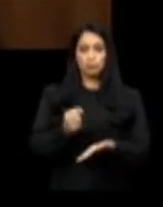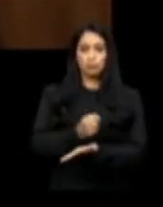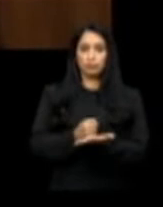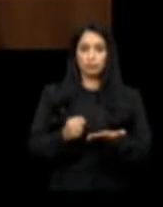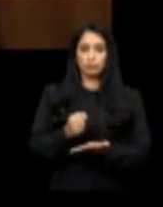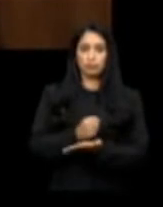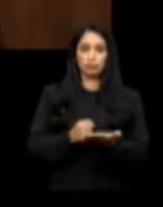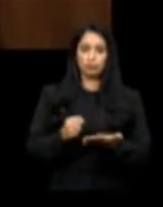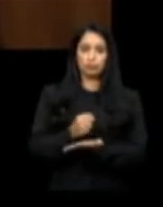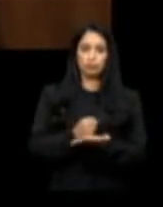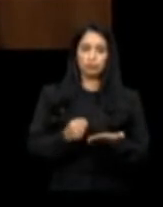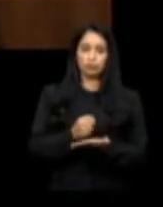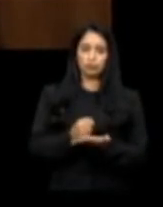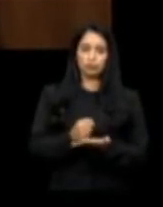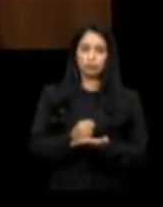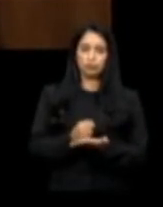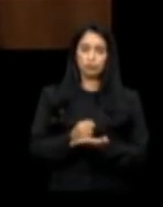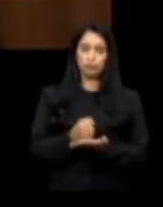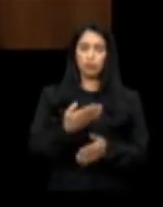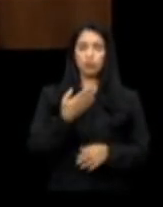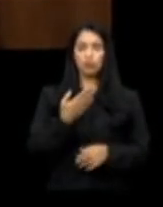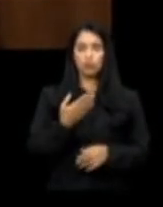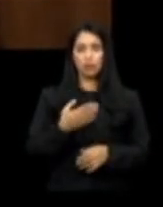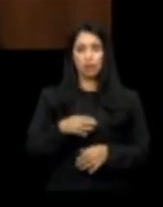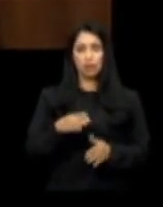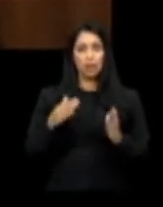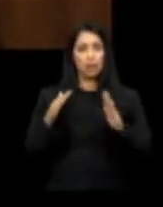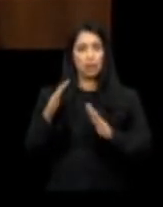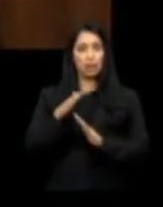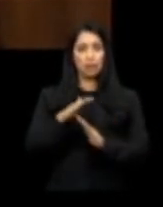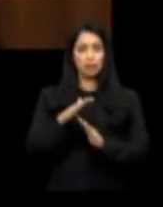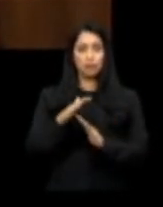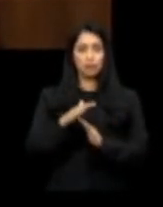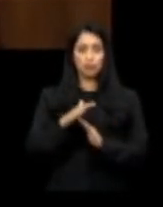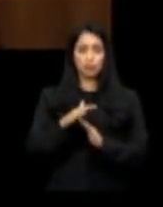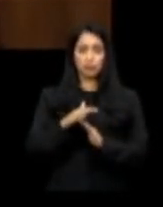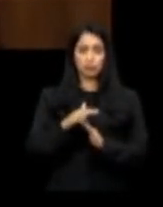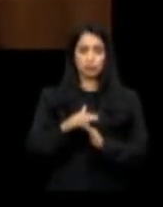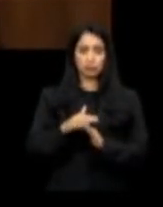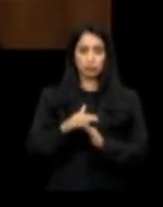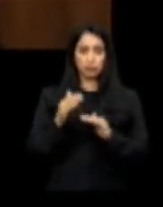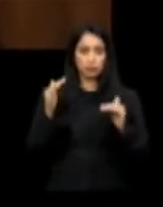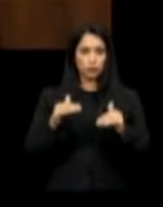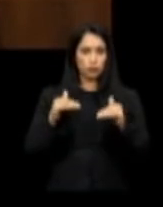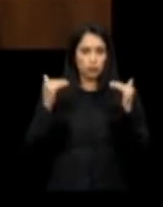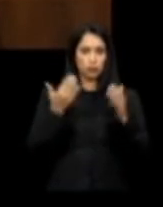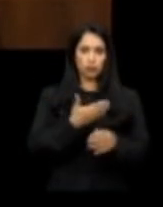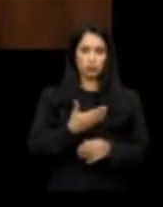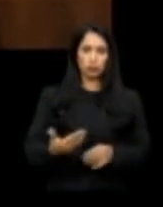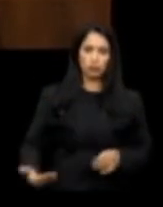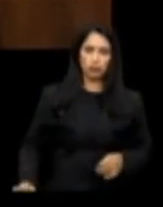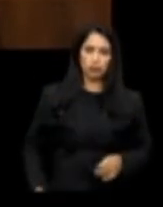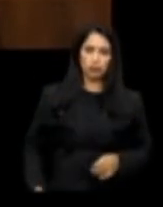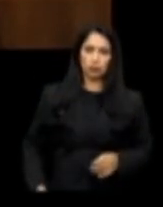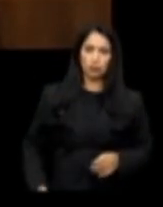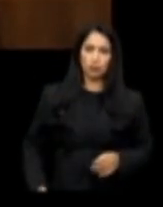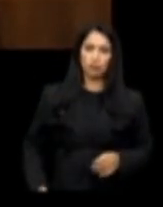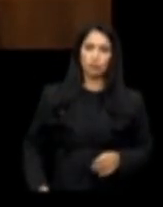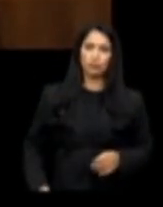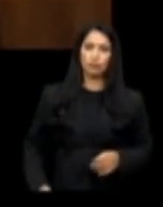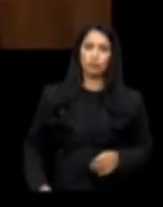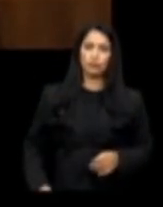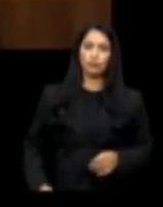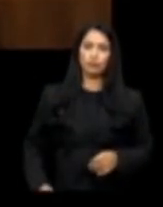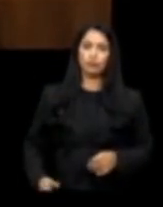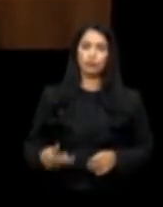de governança para a internet, limitando drasticamente o poder de autoridades públicas e de atores privados